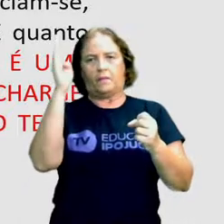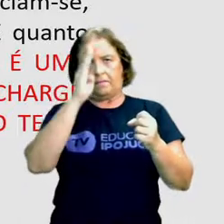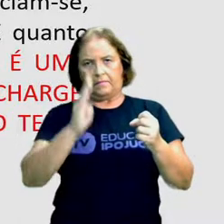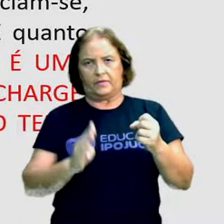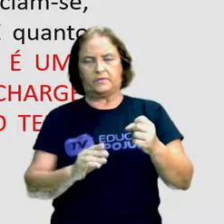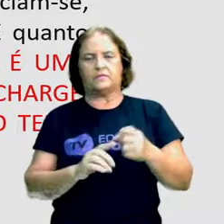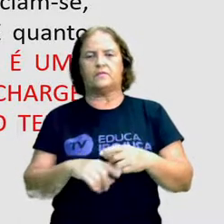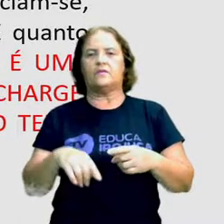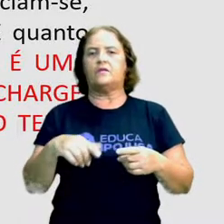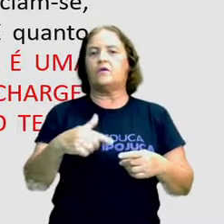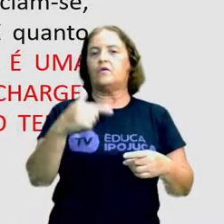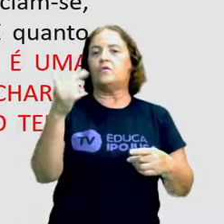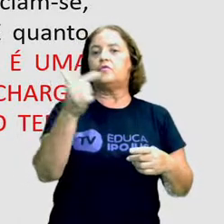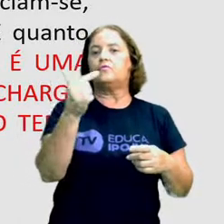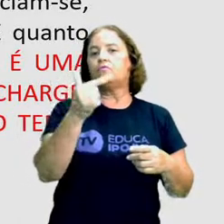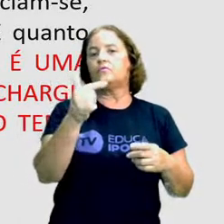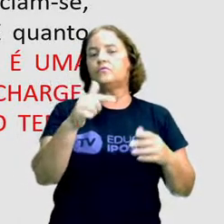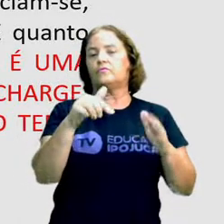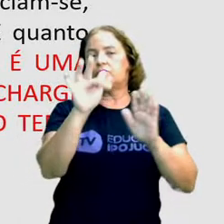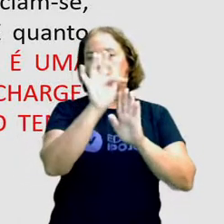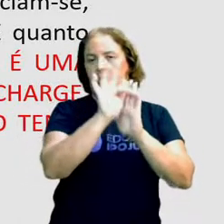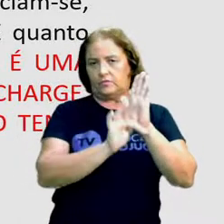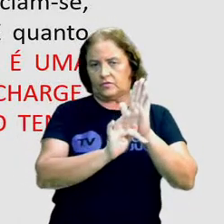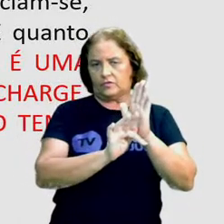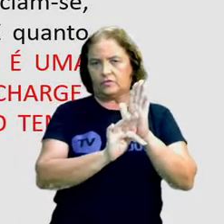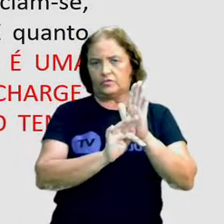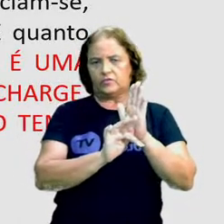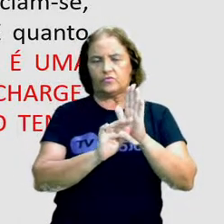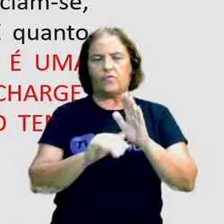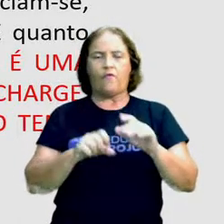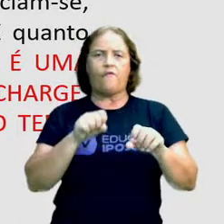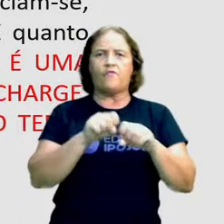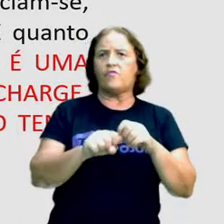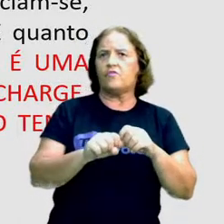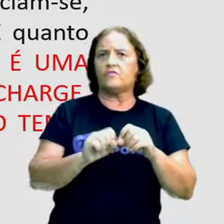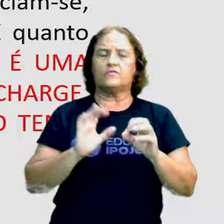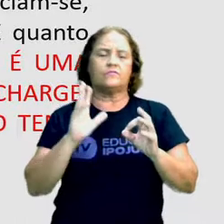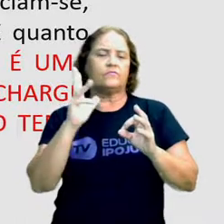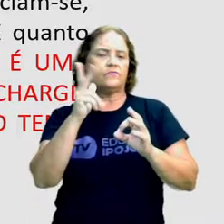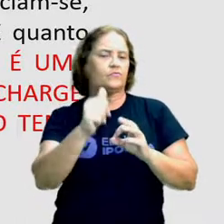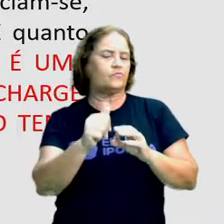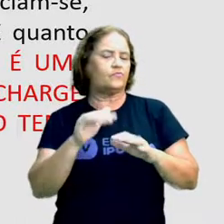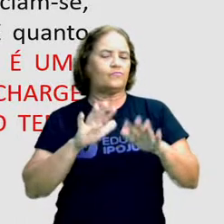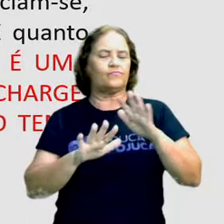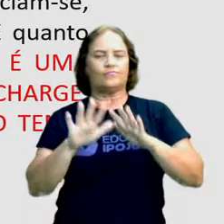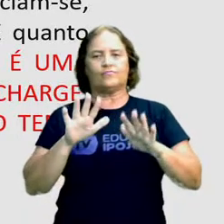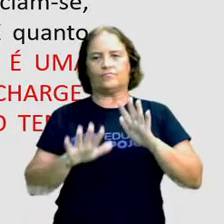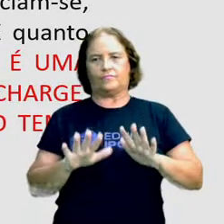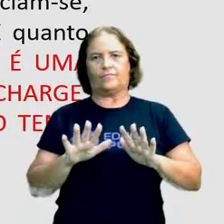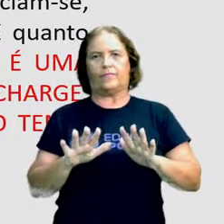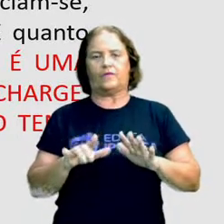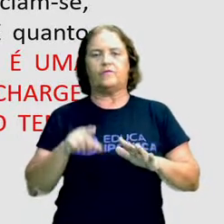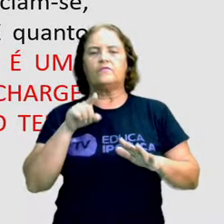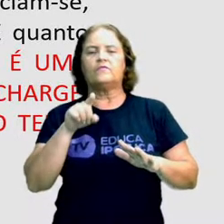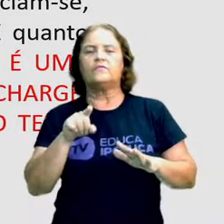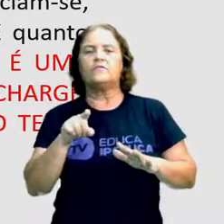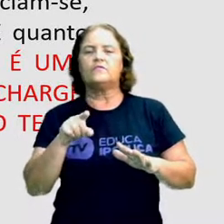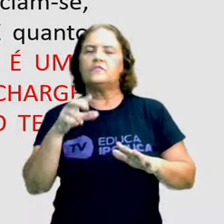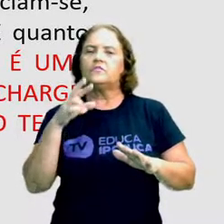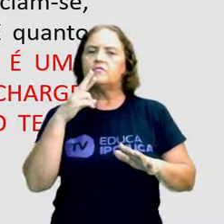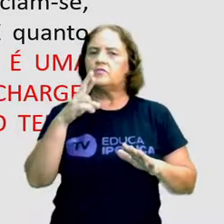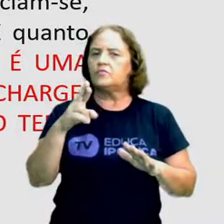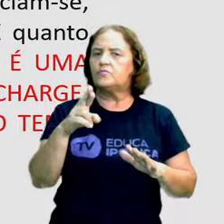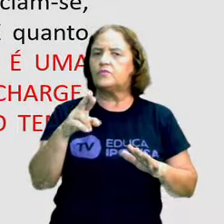aí uma charge, violência está tudo sob controle, né? E vocês iam responder ao seguinte questionamento. Os textos